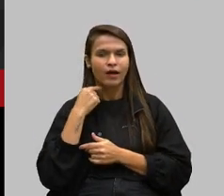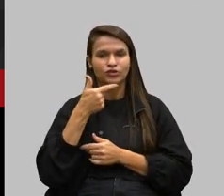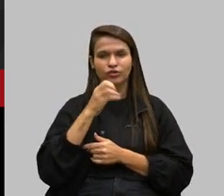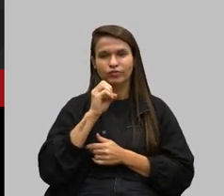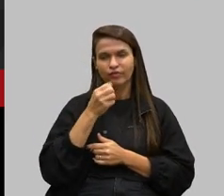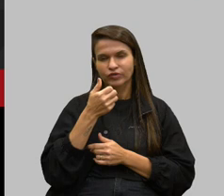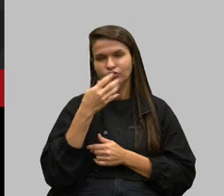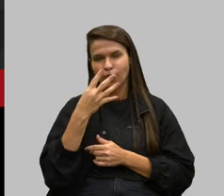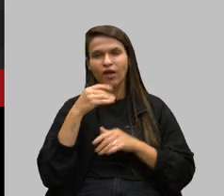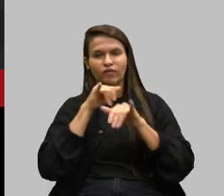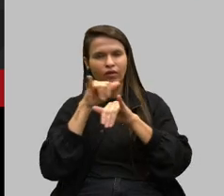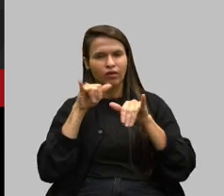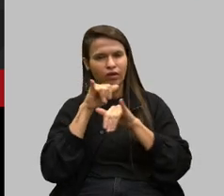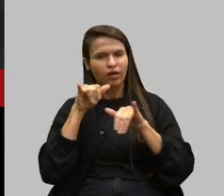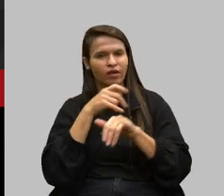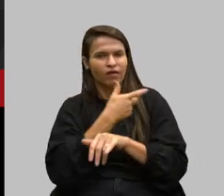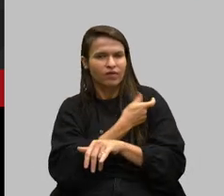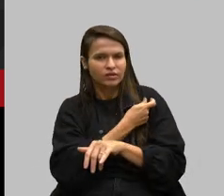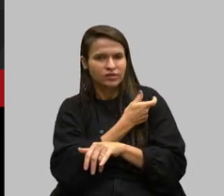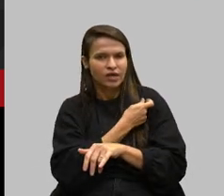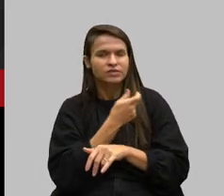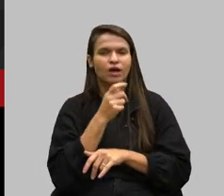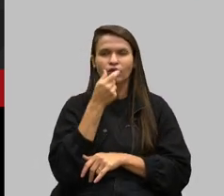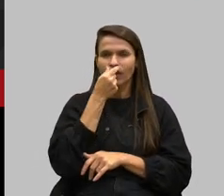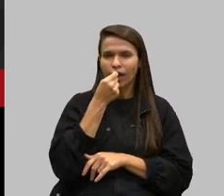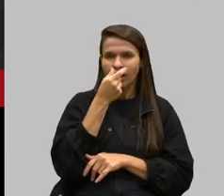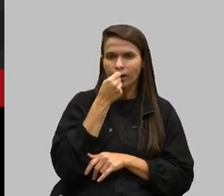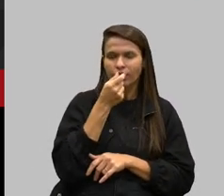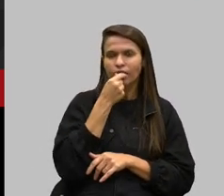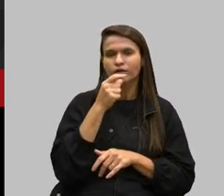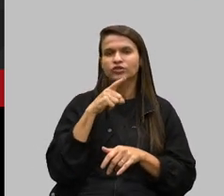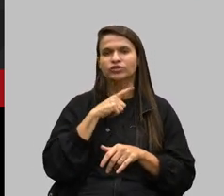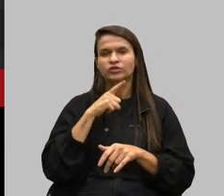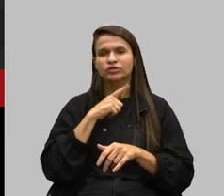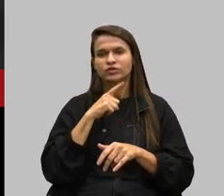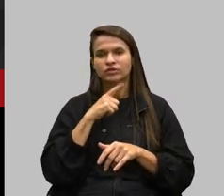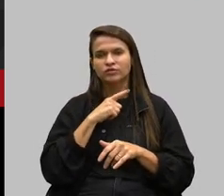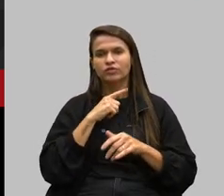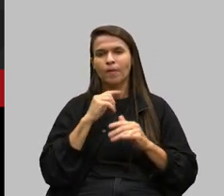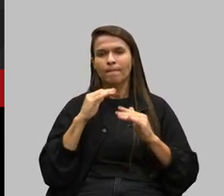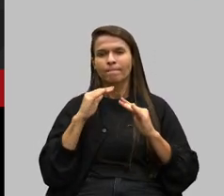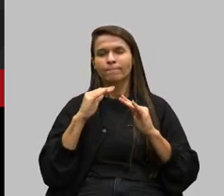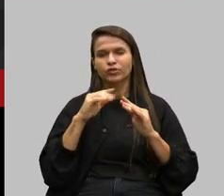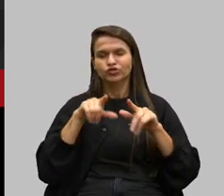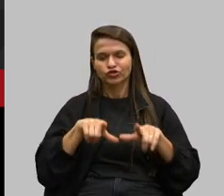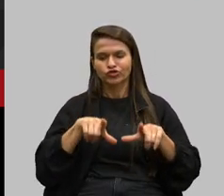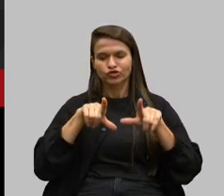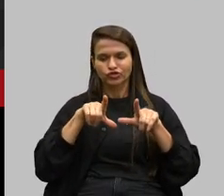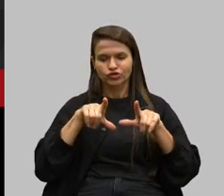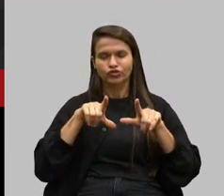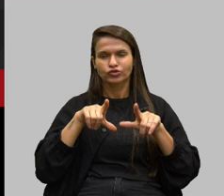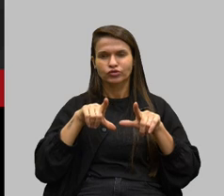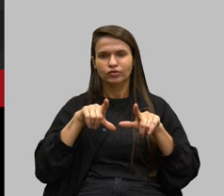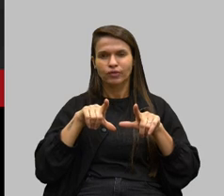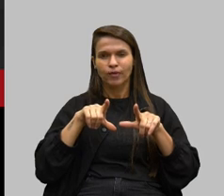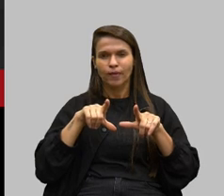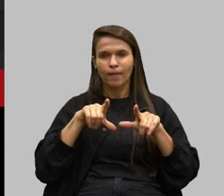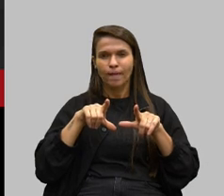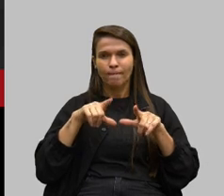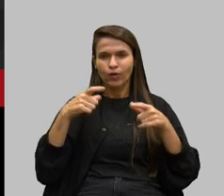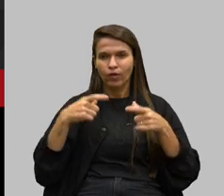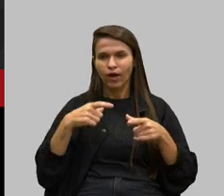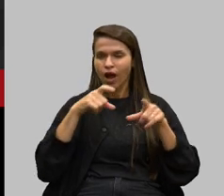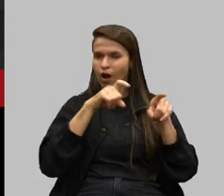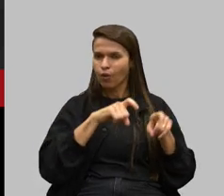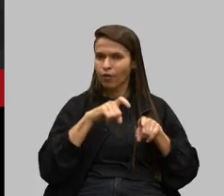gripe a gente fez campanha de título de propriedade tal e Vejam Só parece